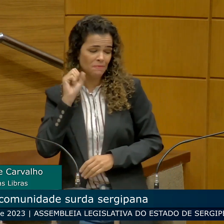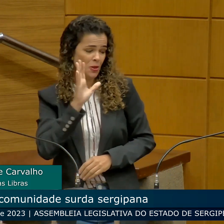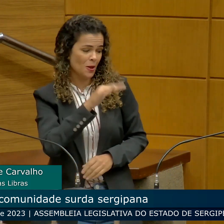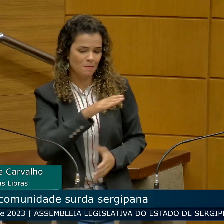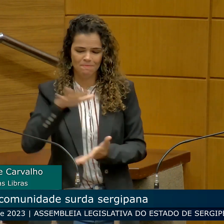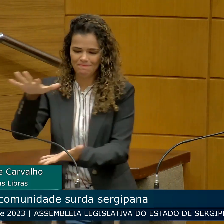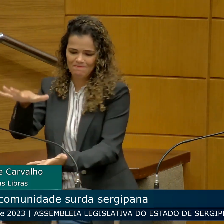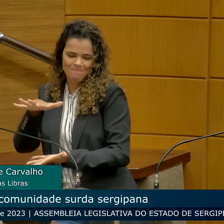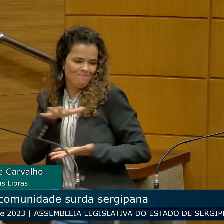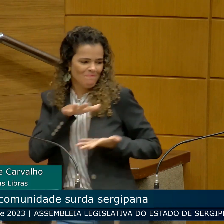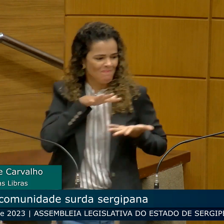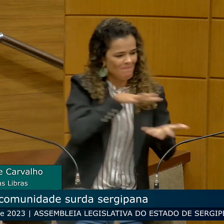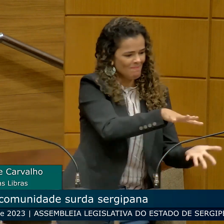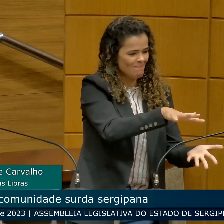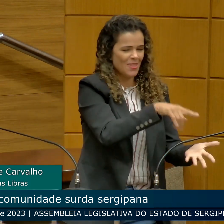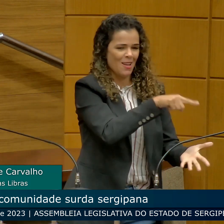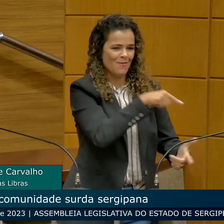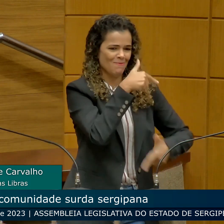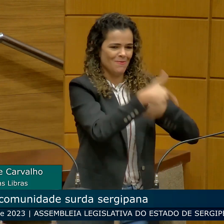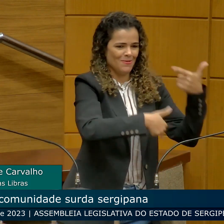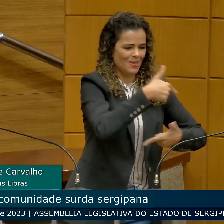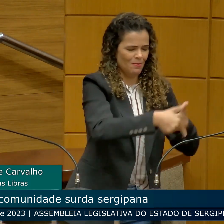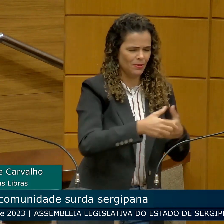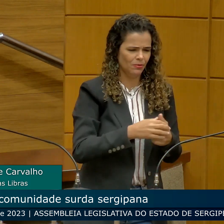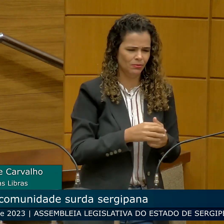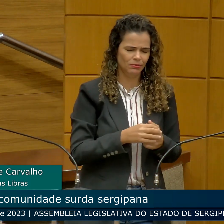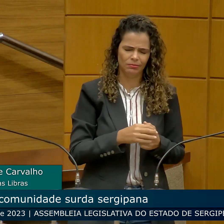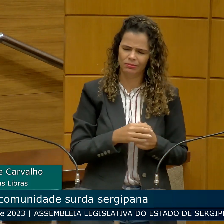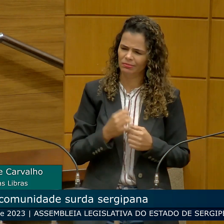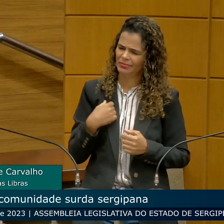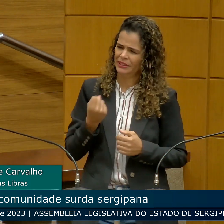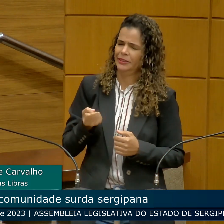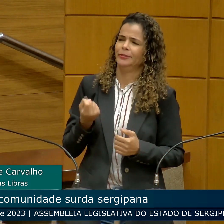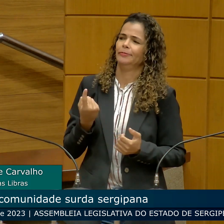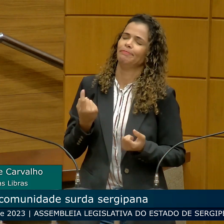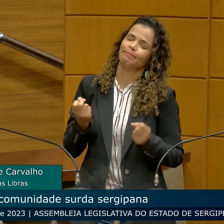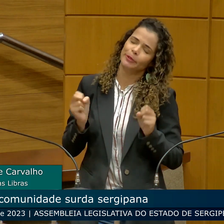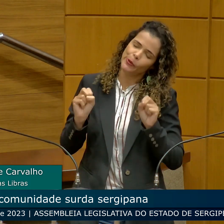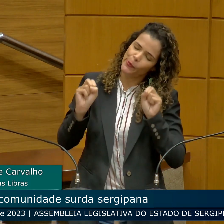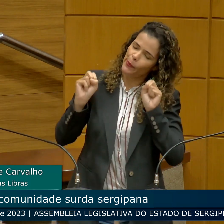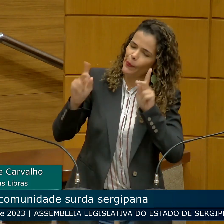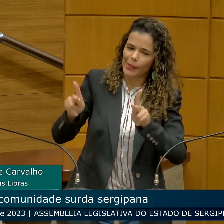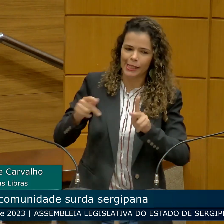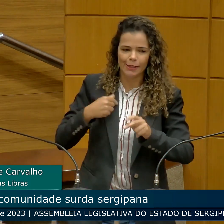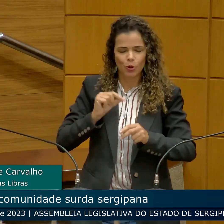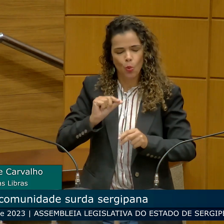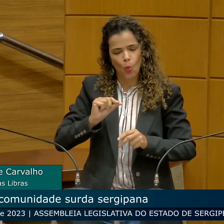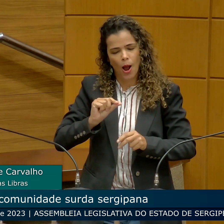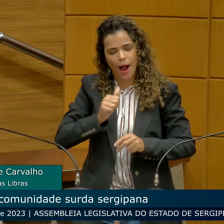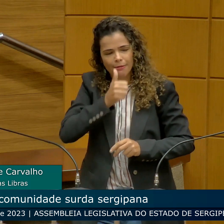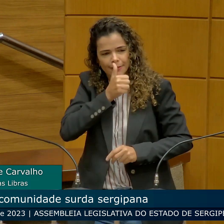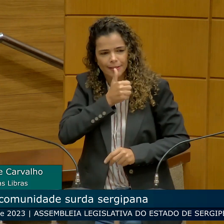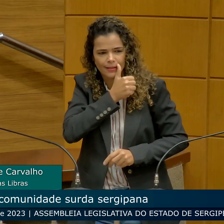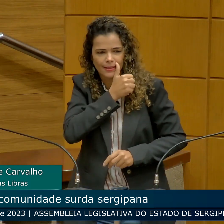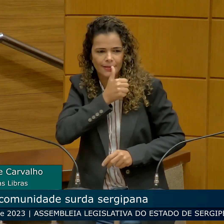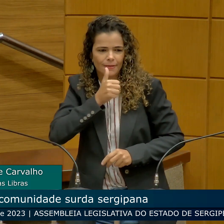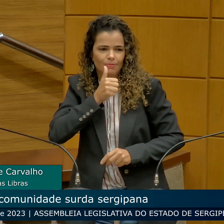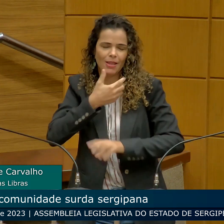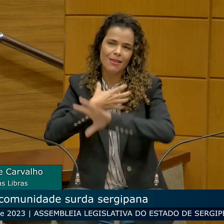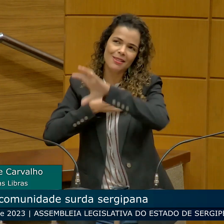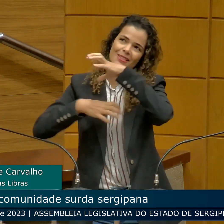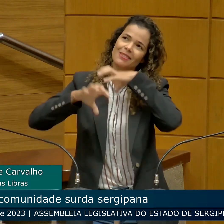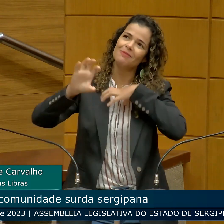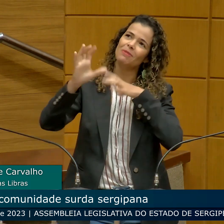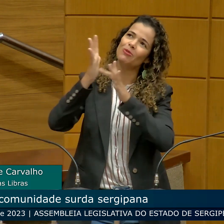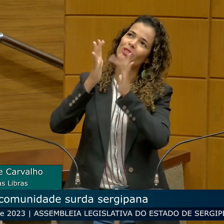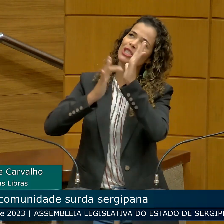insistindo. E aí eu fui apresentar o trabalho, as pessoas se